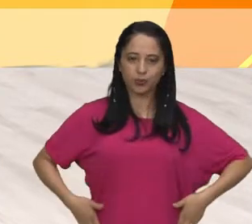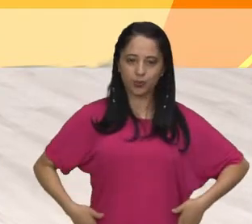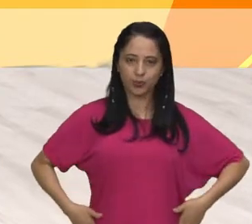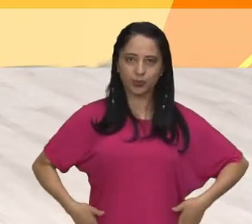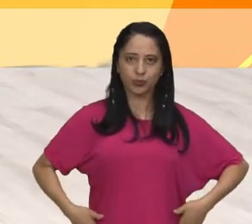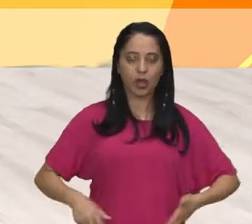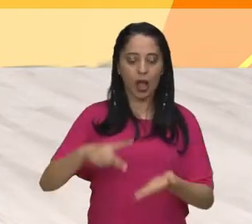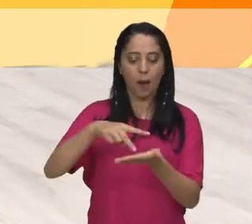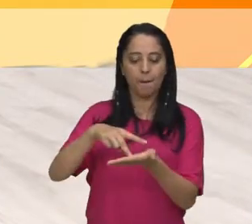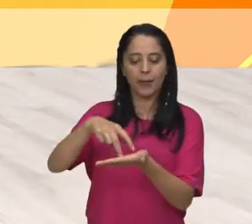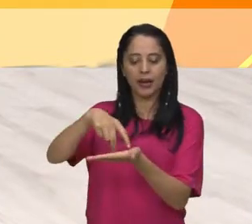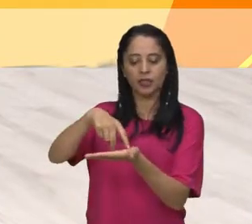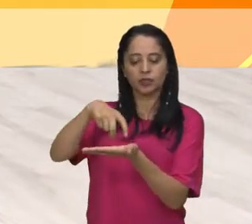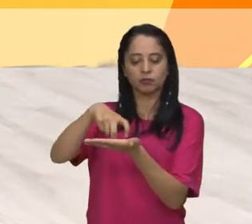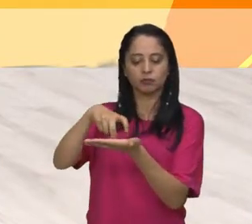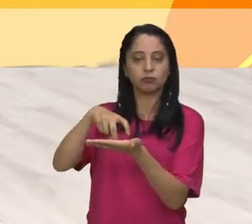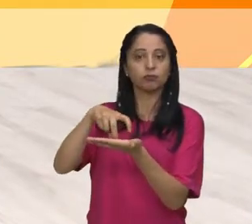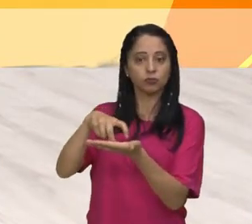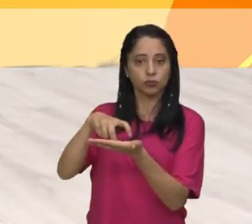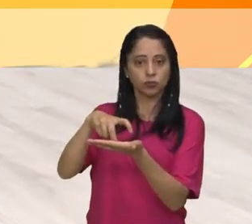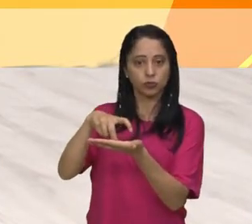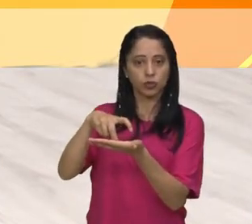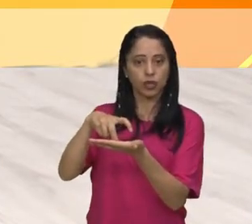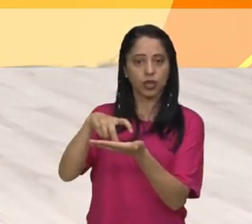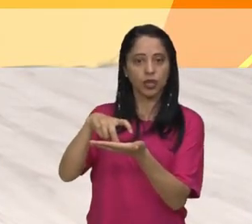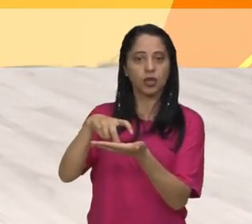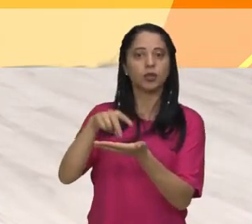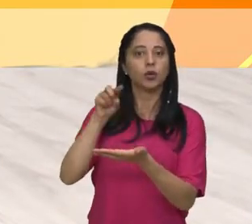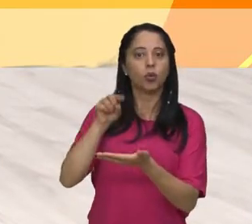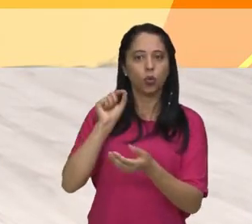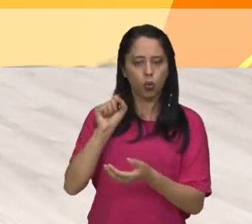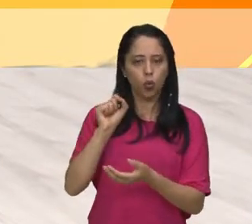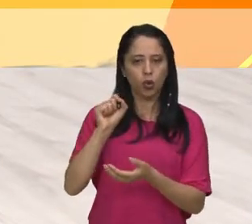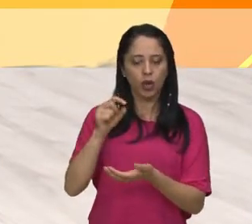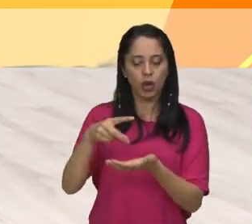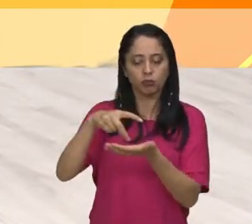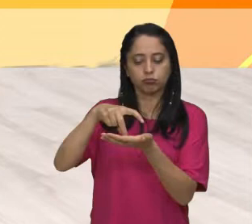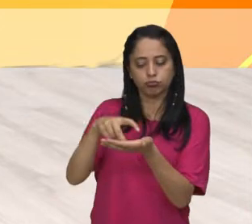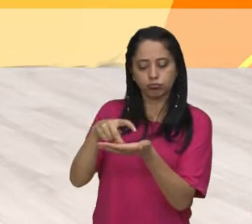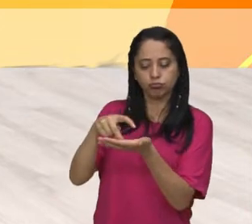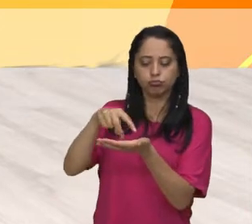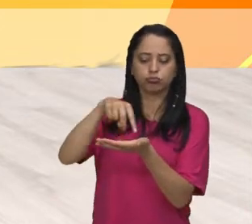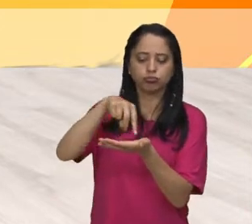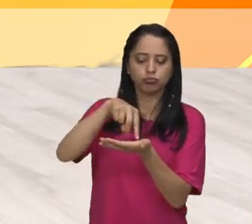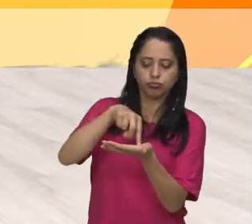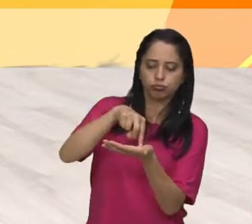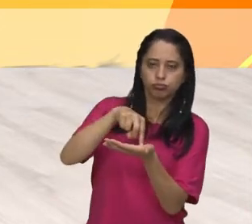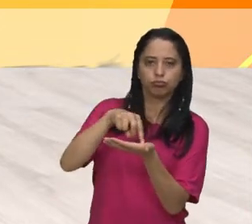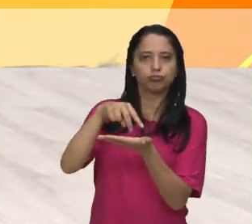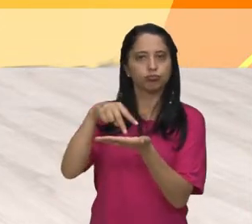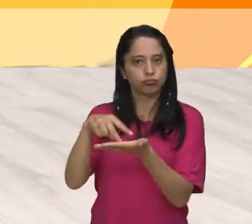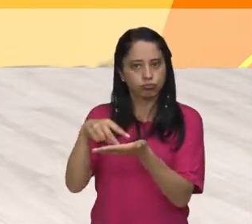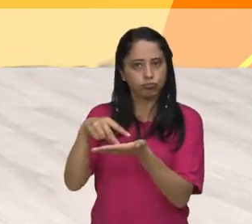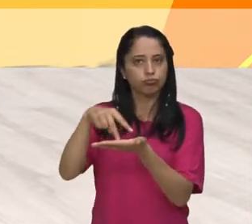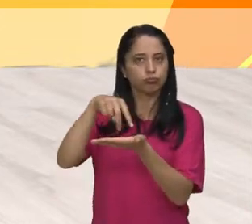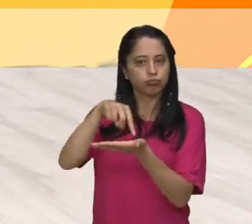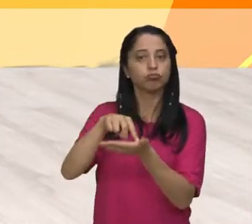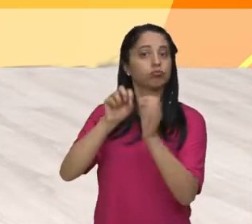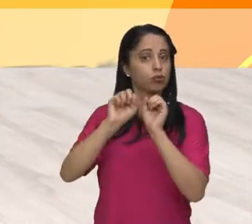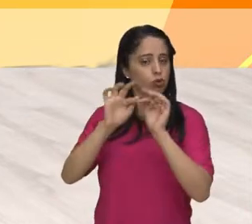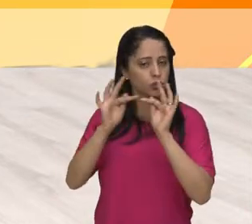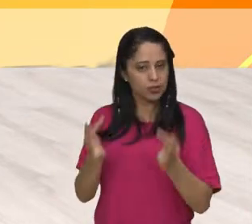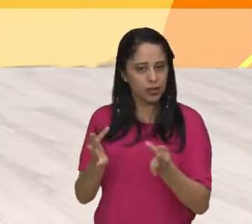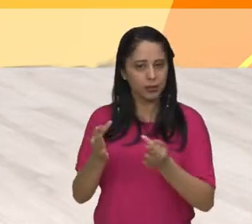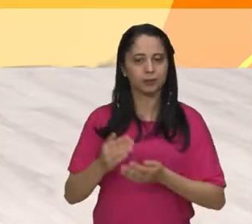deixar a perninha livre. Vamos pensar que a base do piseiro é apenas um pulinho, uma transferência de peso de um lado para o outro, tá? Então